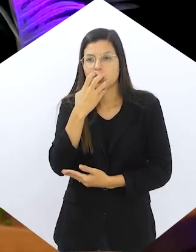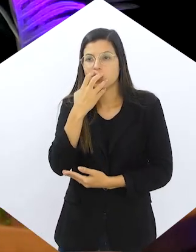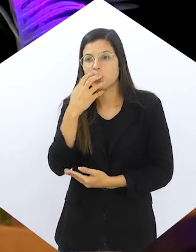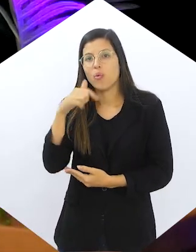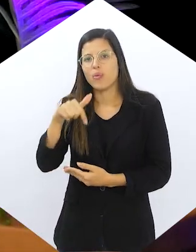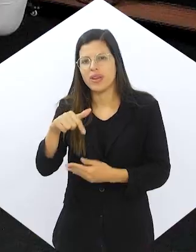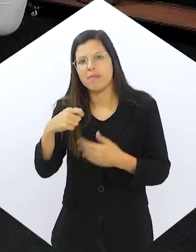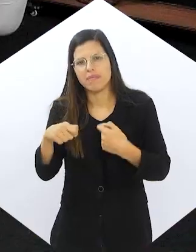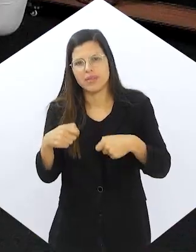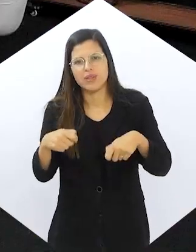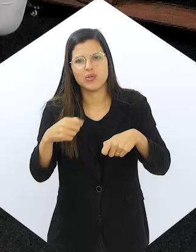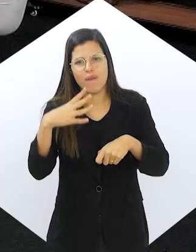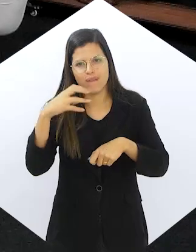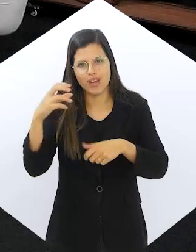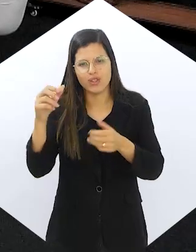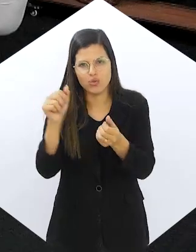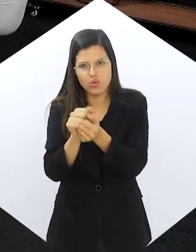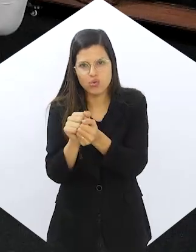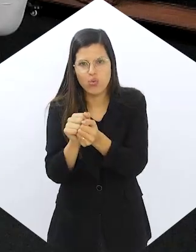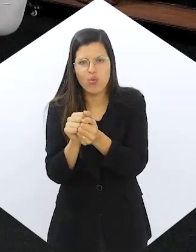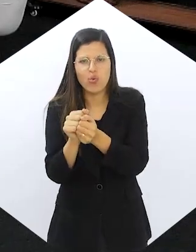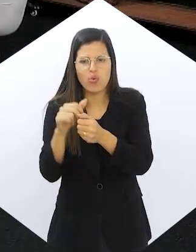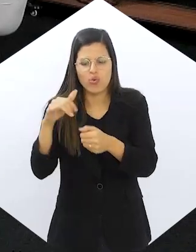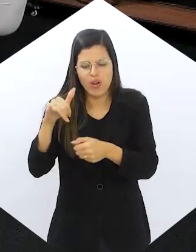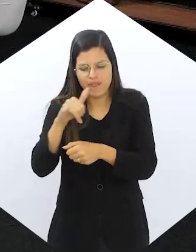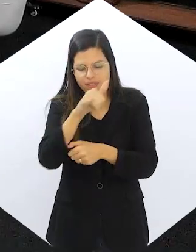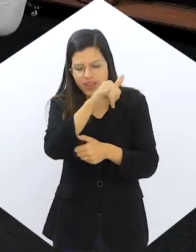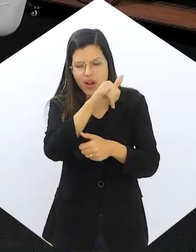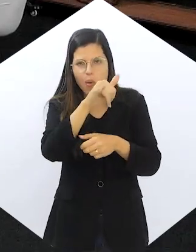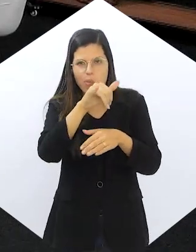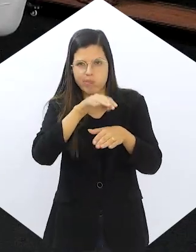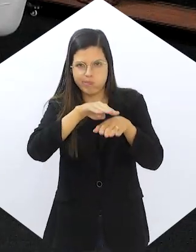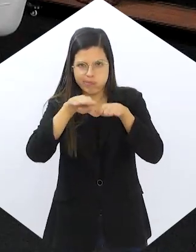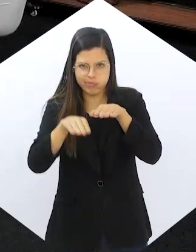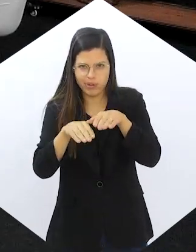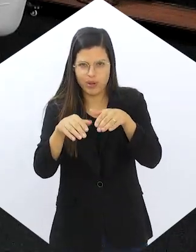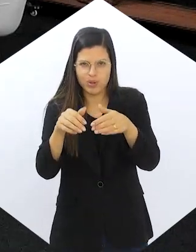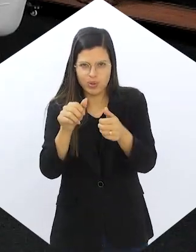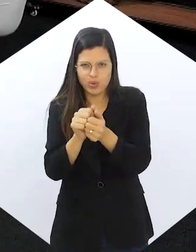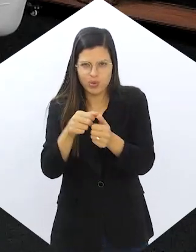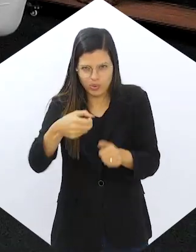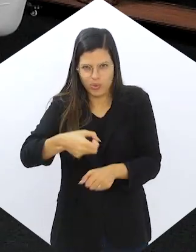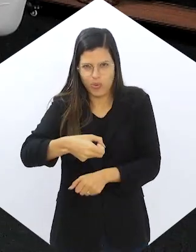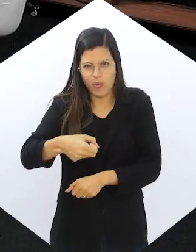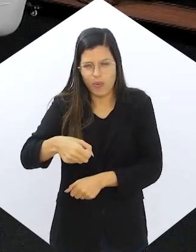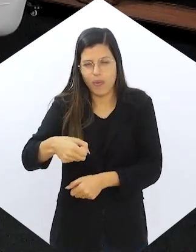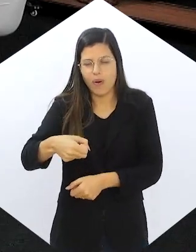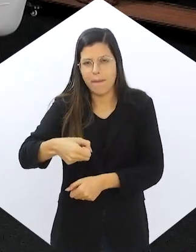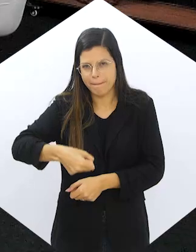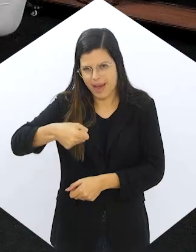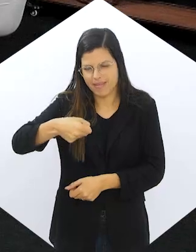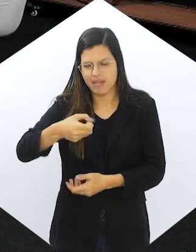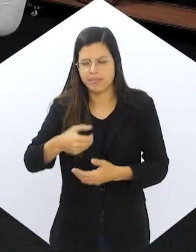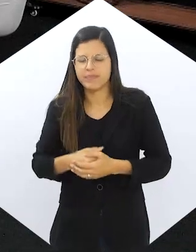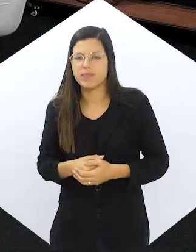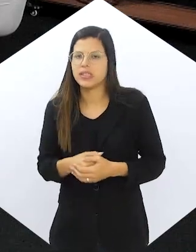eu nem sonhava em ter a lei, nem sonhava no cão de suporte. Mas eu vou te falar que a experiência foi bem ruim. Ele chegou